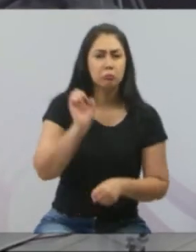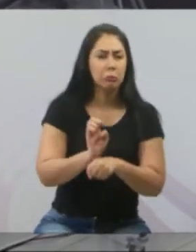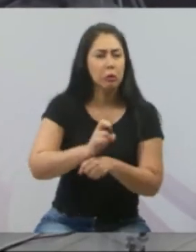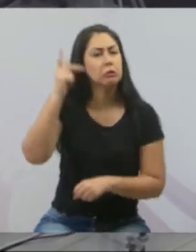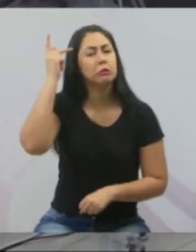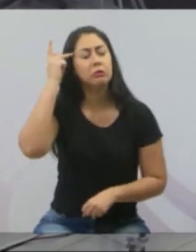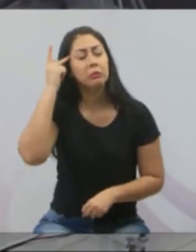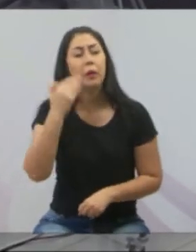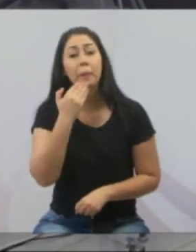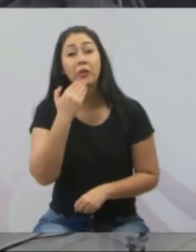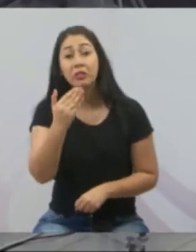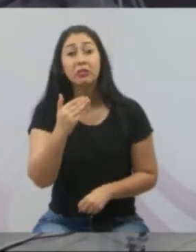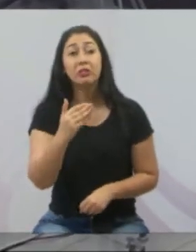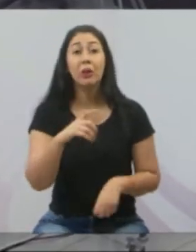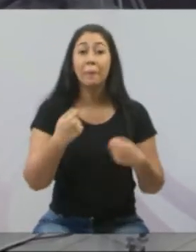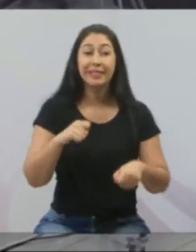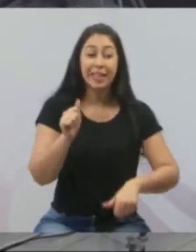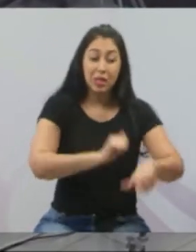de madeira